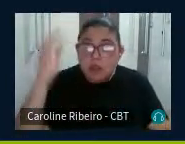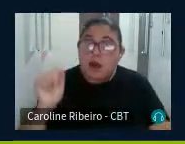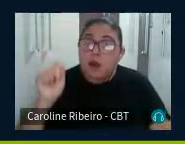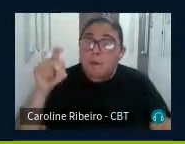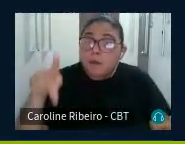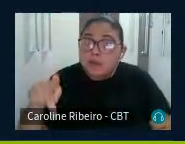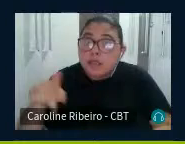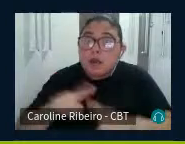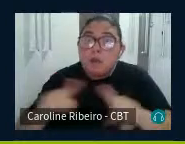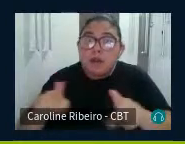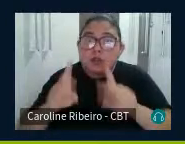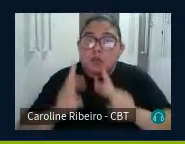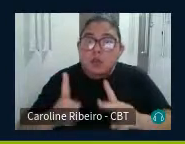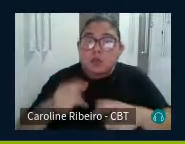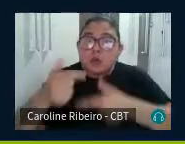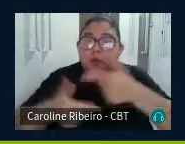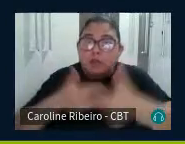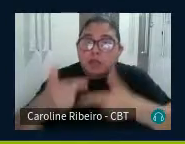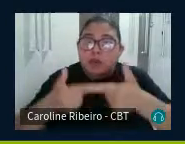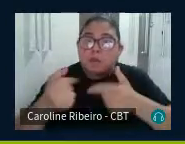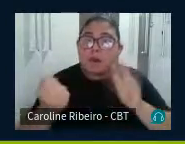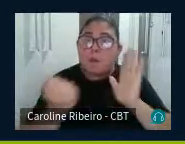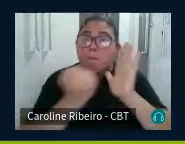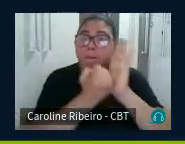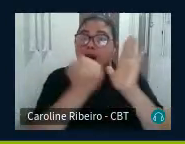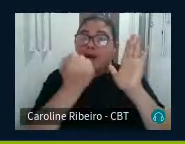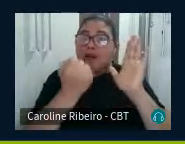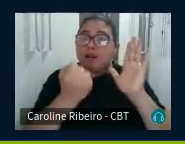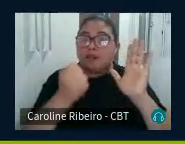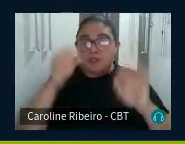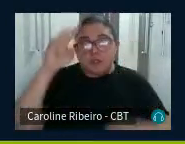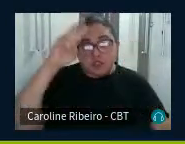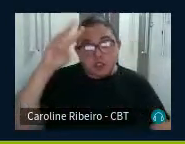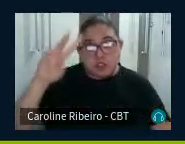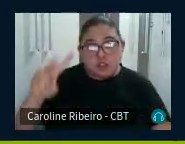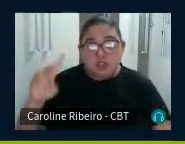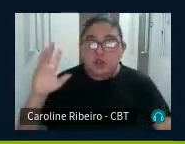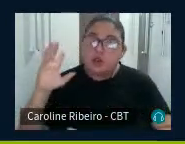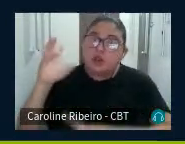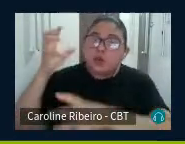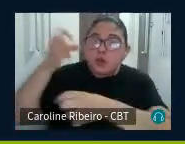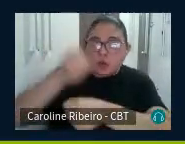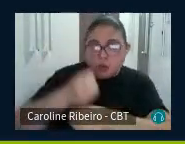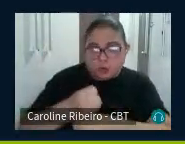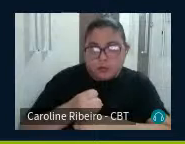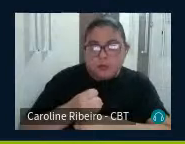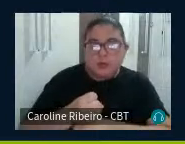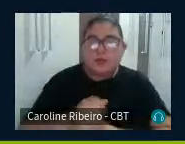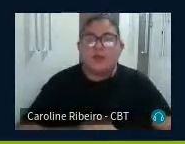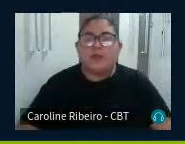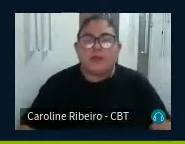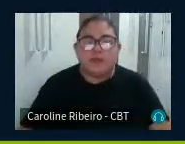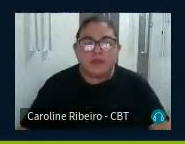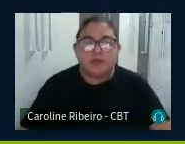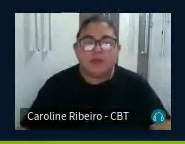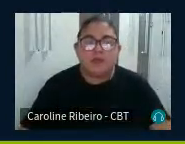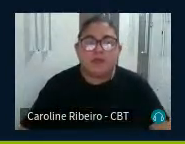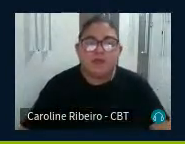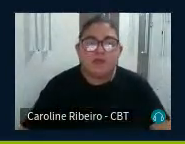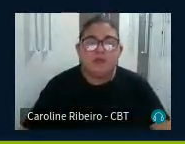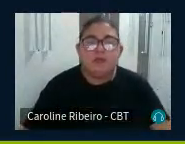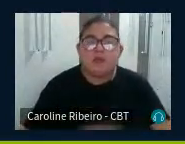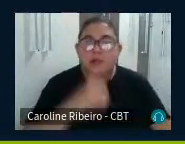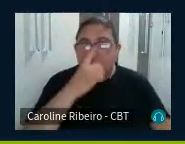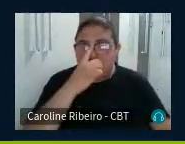Então, hoje a gente vai fazer um pouco desse olhar, fazer esse olhar